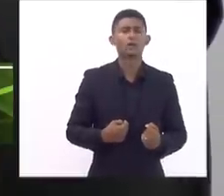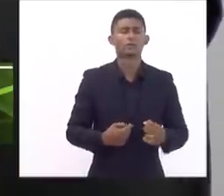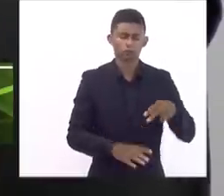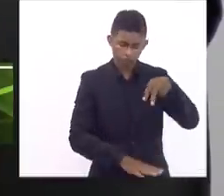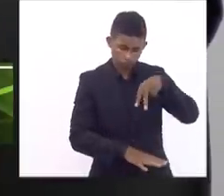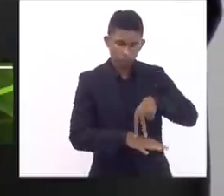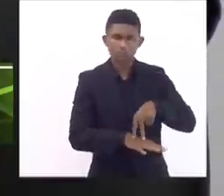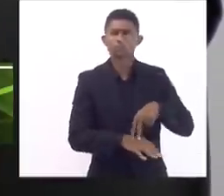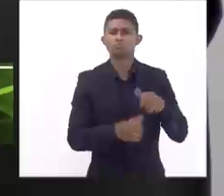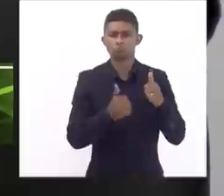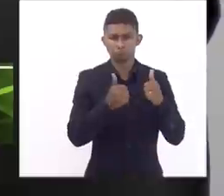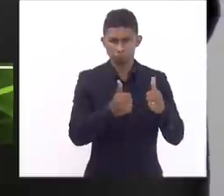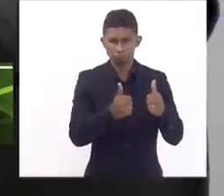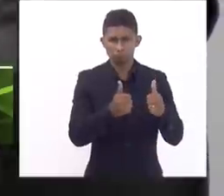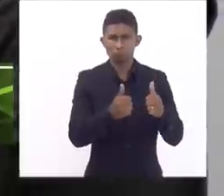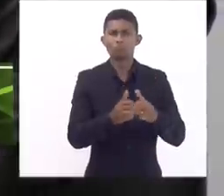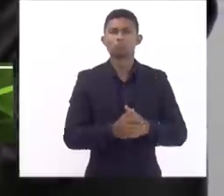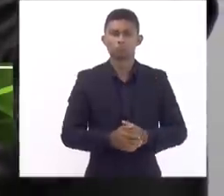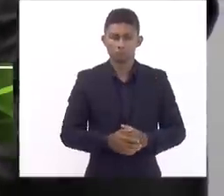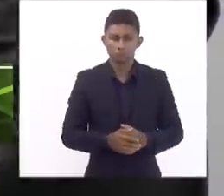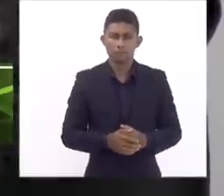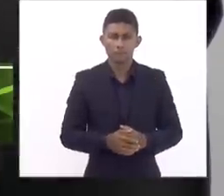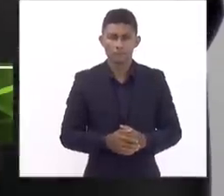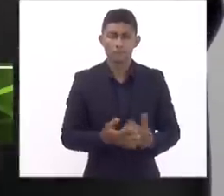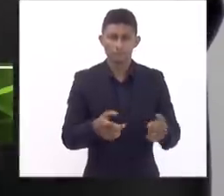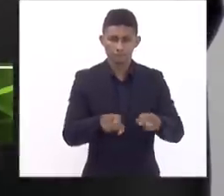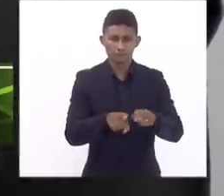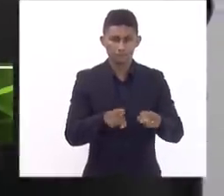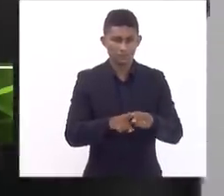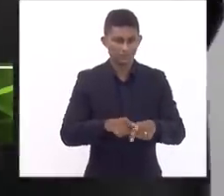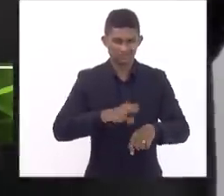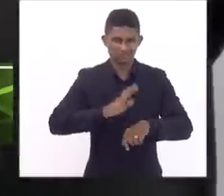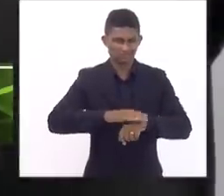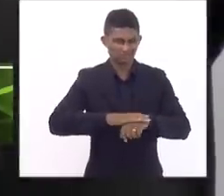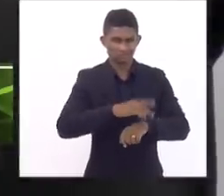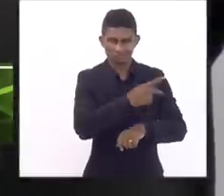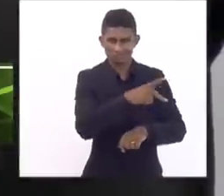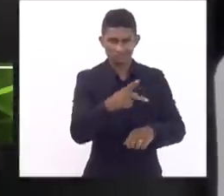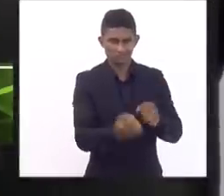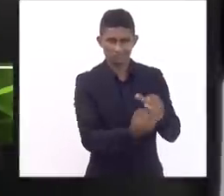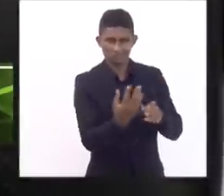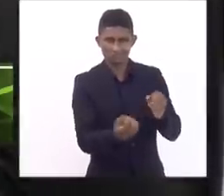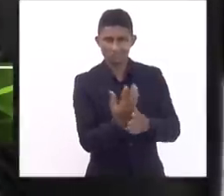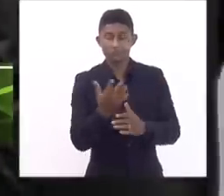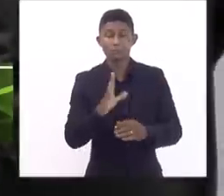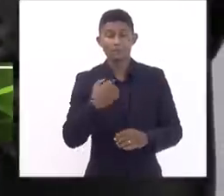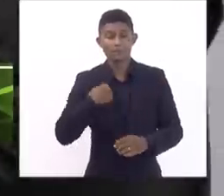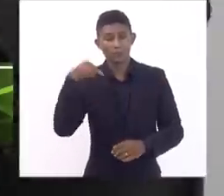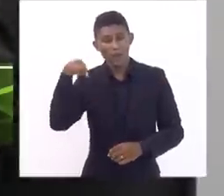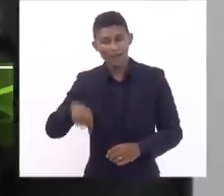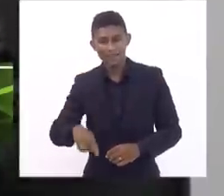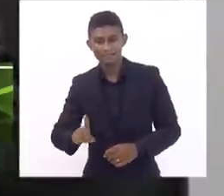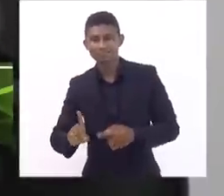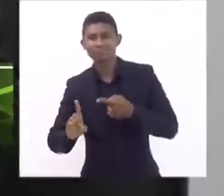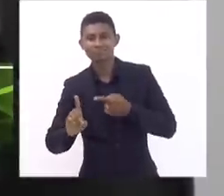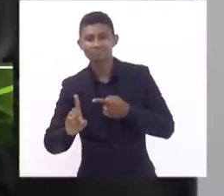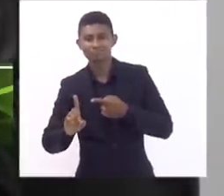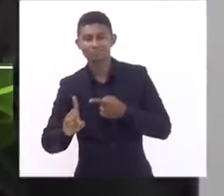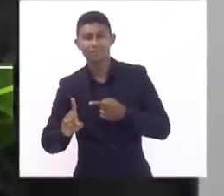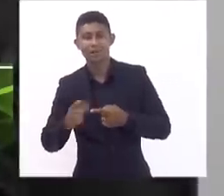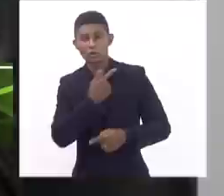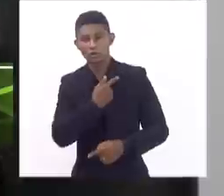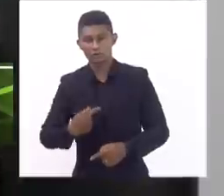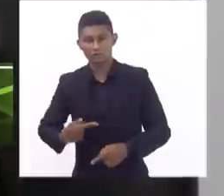defendendo, inclusive, o autor e os que defendem, mas, no mérito, eu sou contrário por questões como líder do governo.